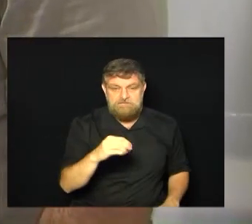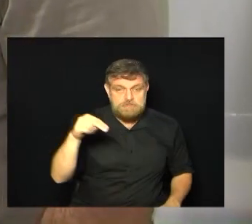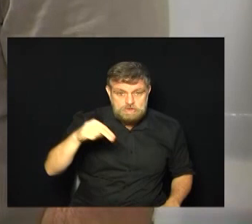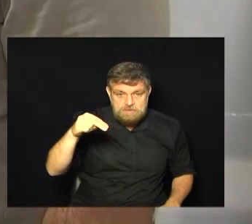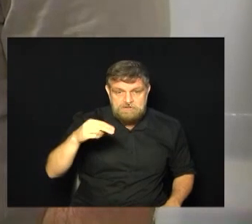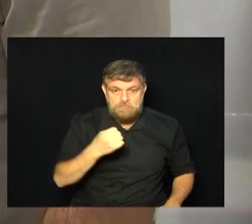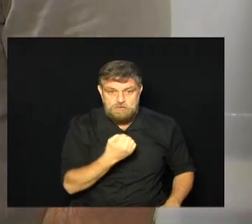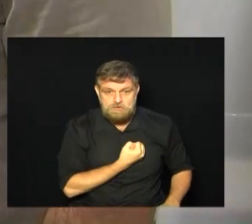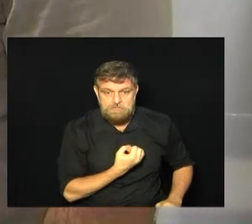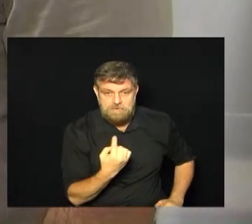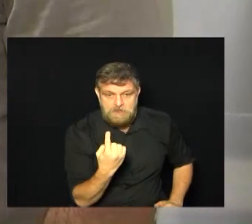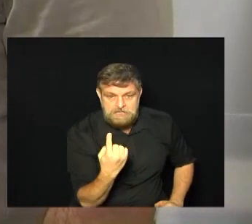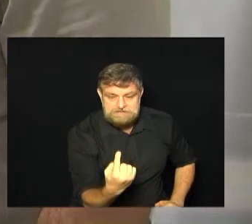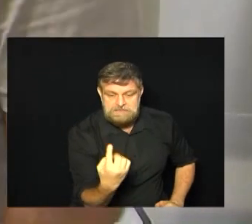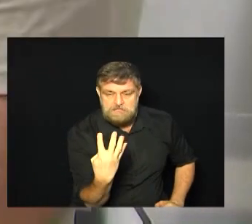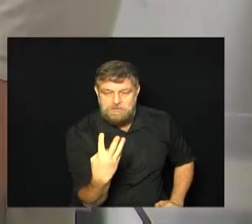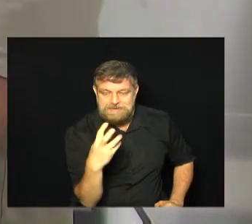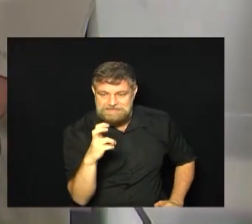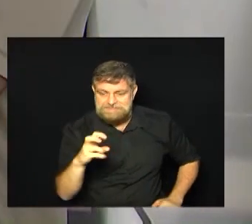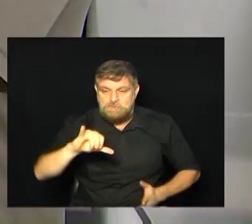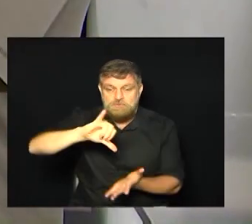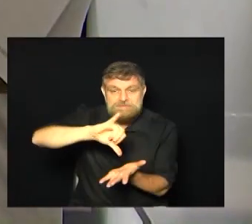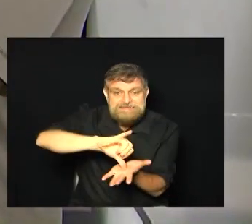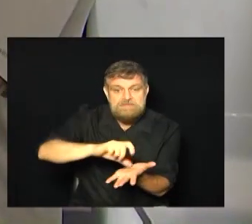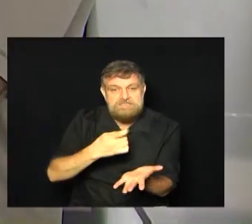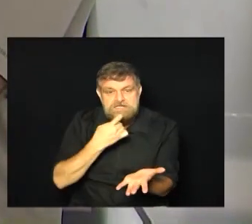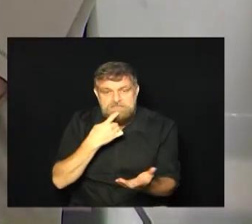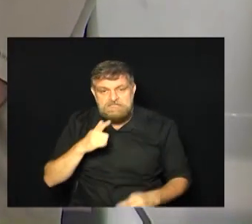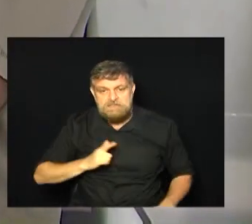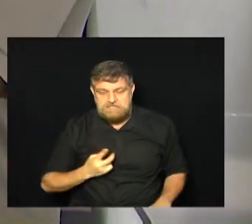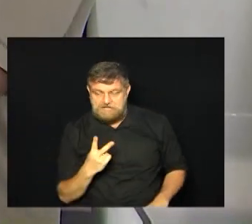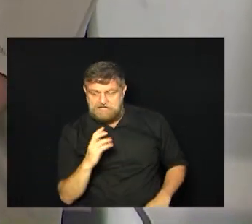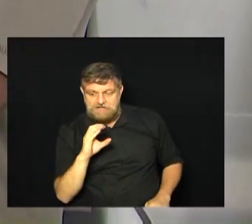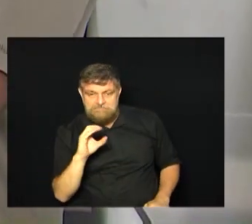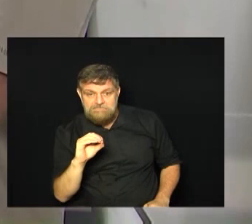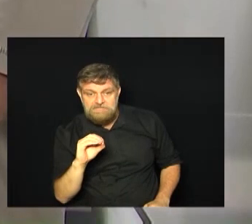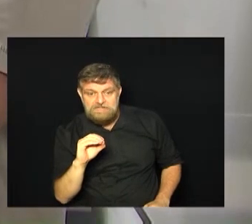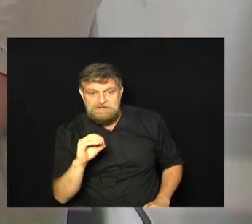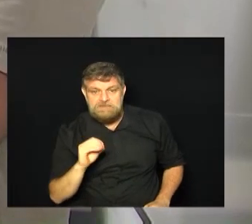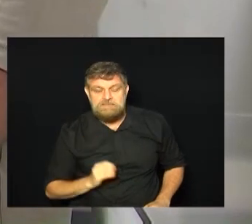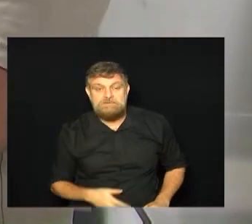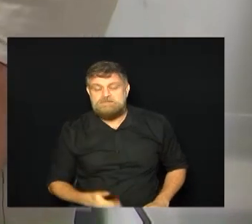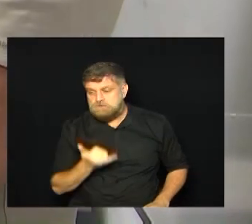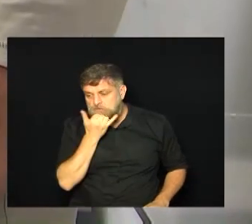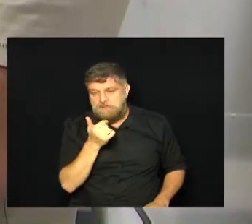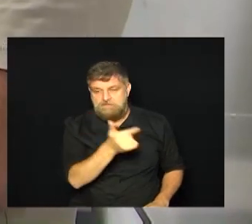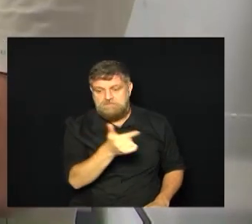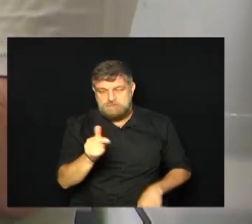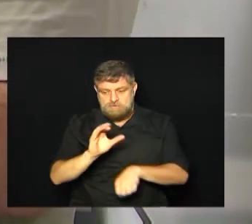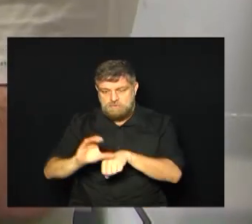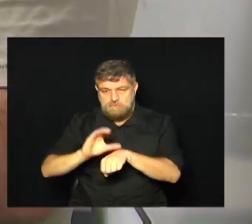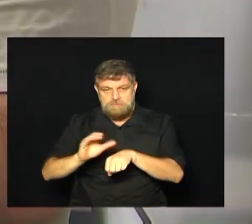número 145, Centro. Bacana. Então, faltam 20... Na verdade, são 22 cursos que ainda têm